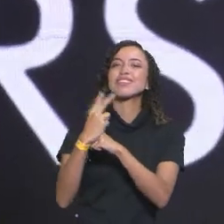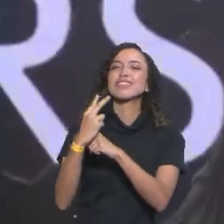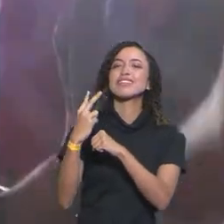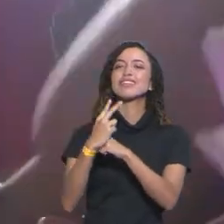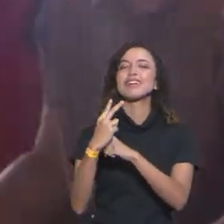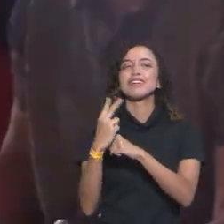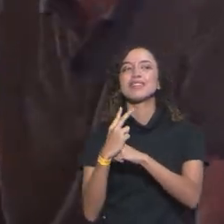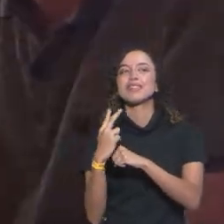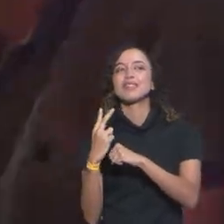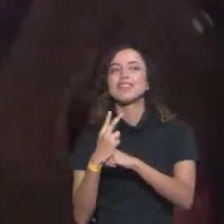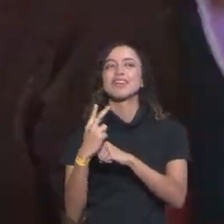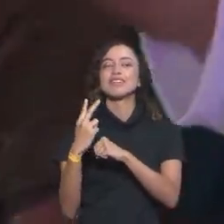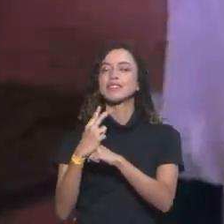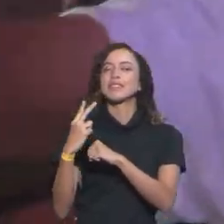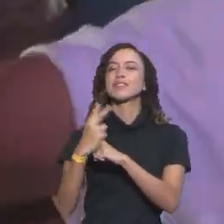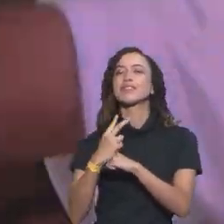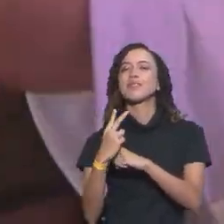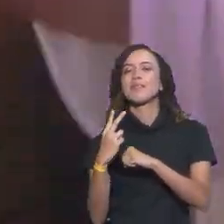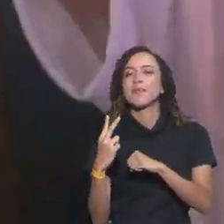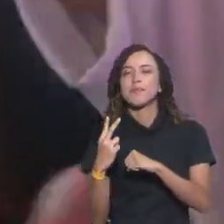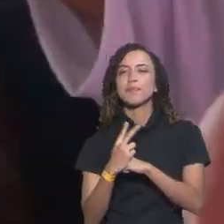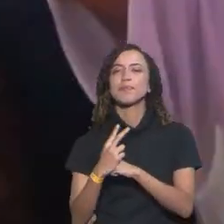o senhor